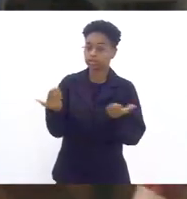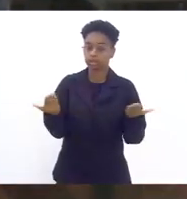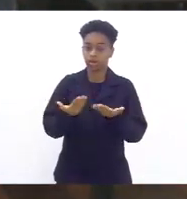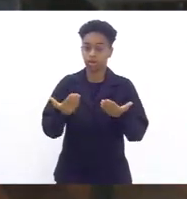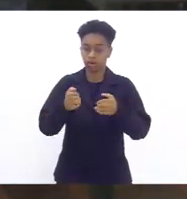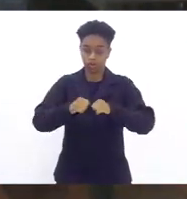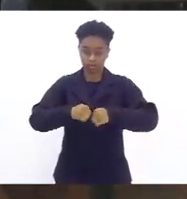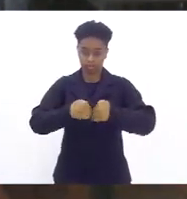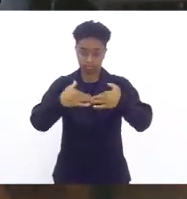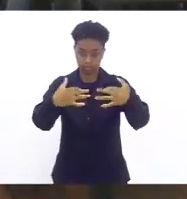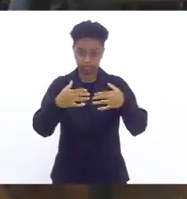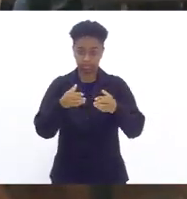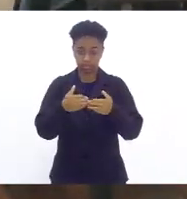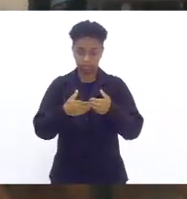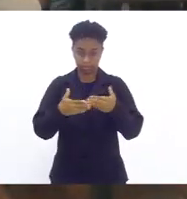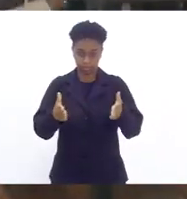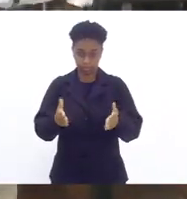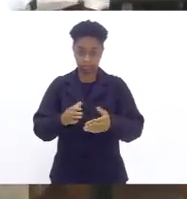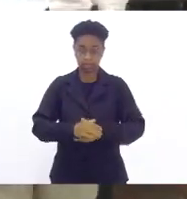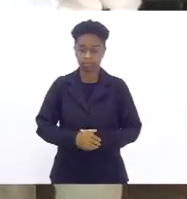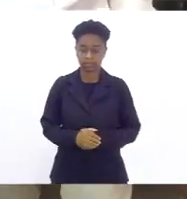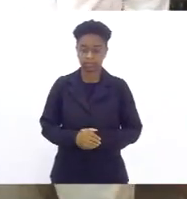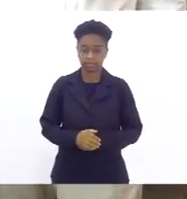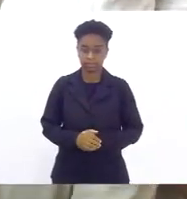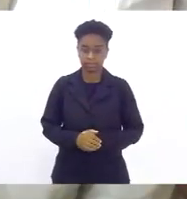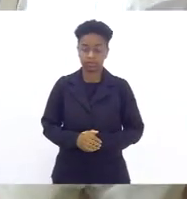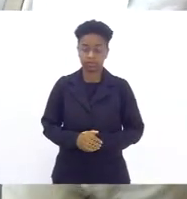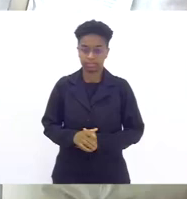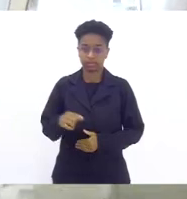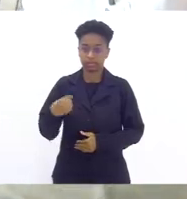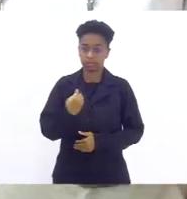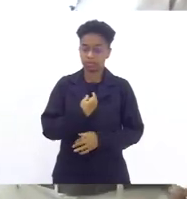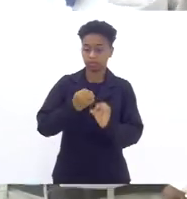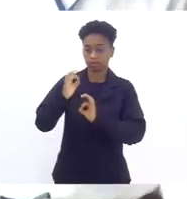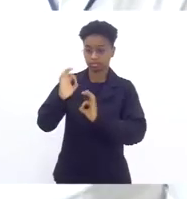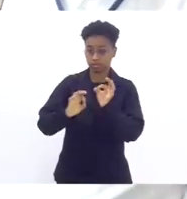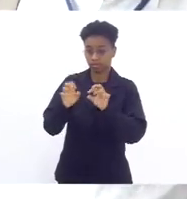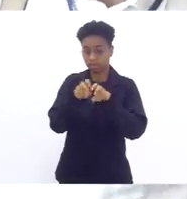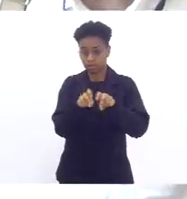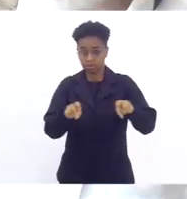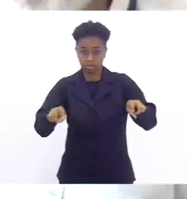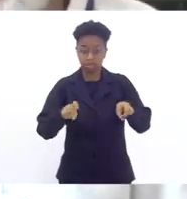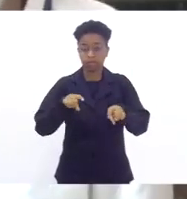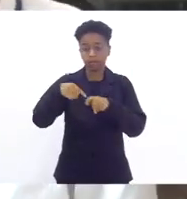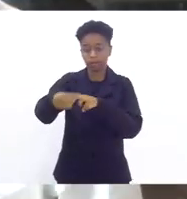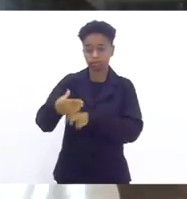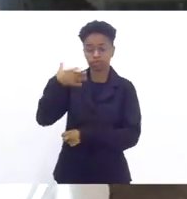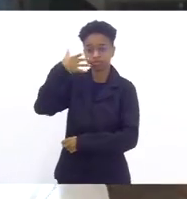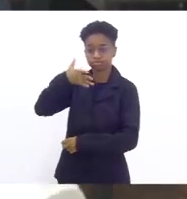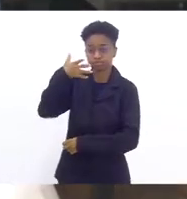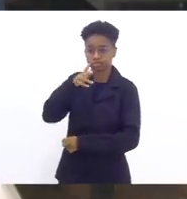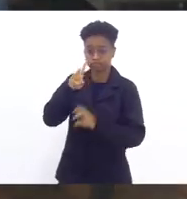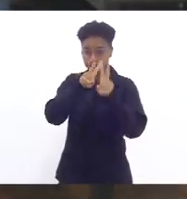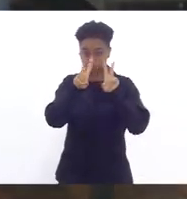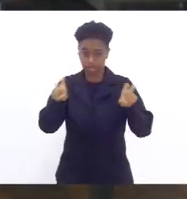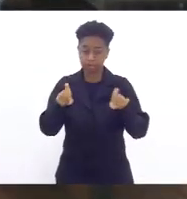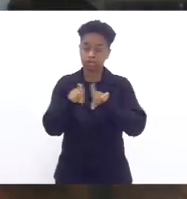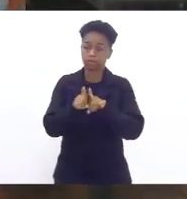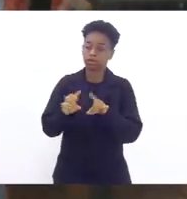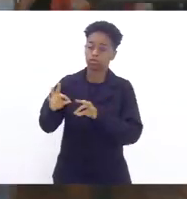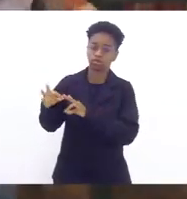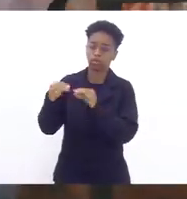pública vamos primeiro compor a mesa depois falar um pouquinho do nosso tema e todas as pessoas vão poder participar